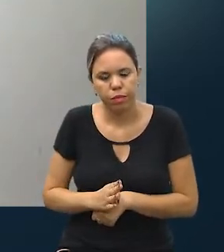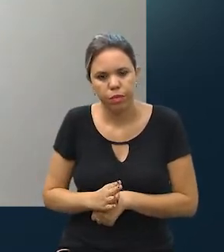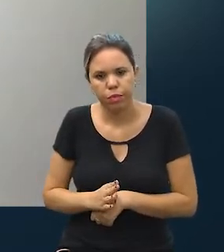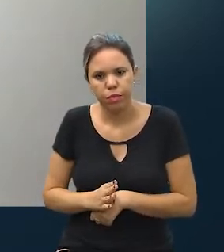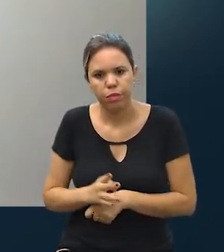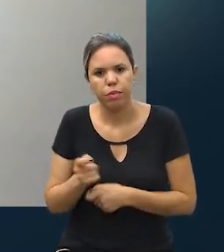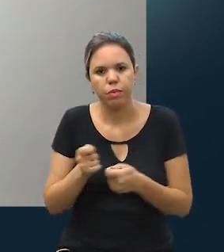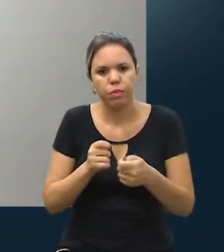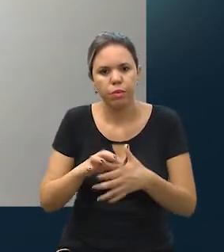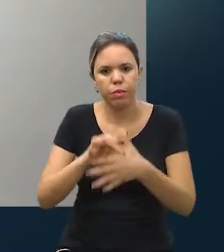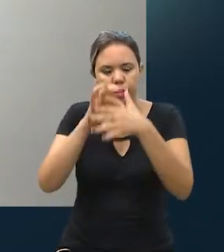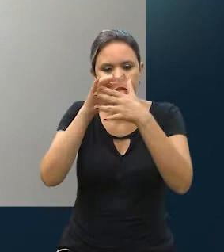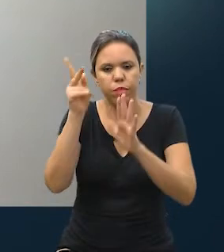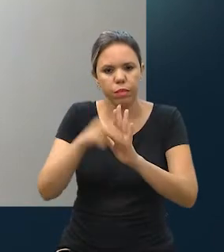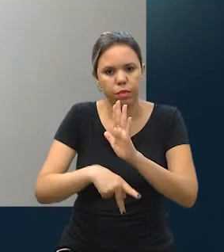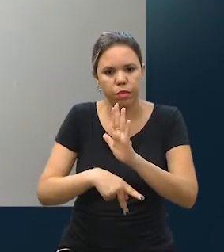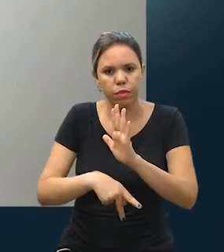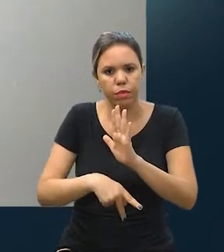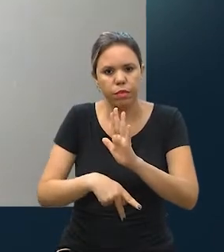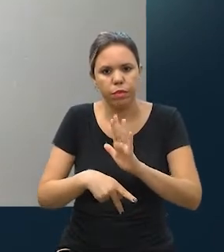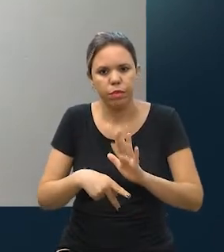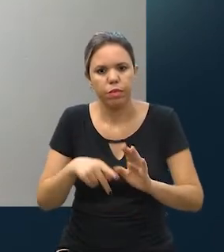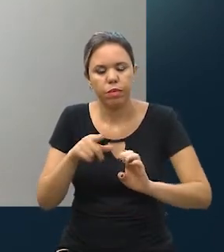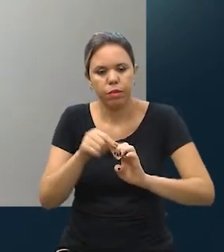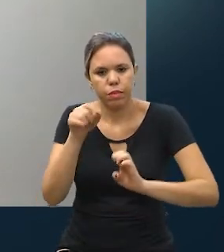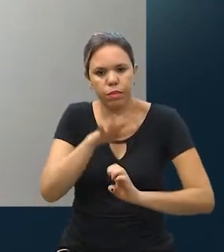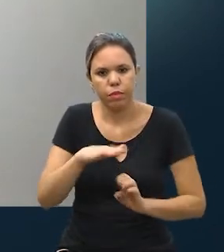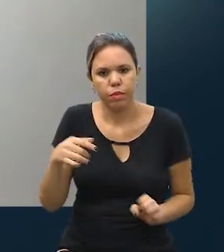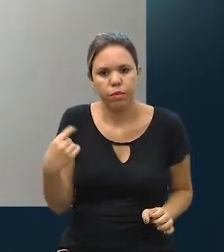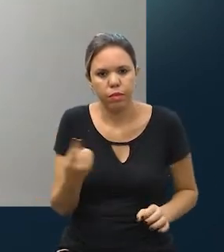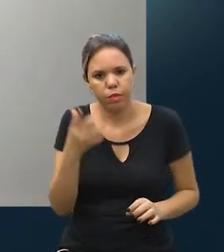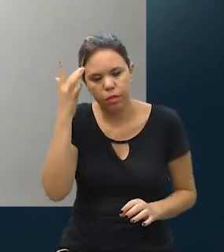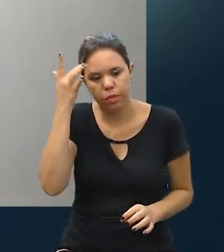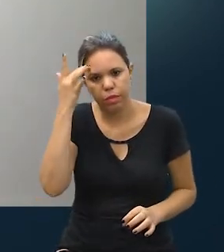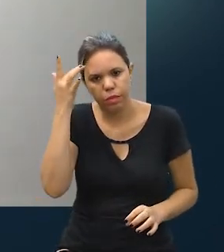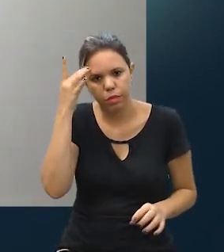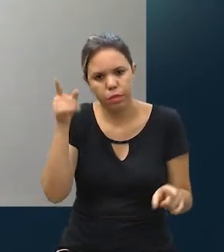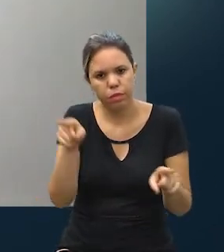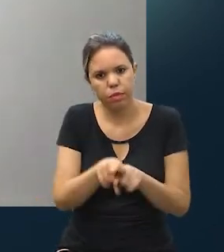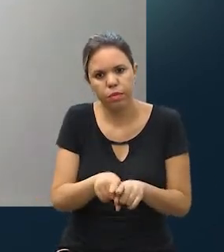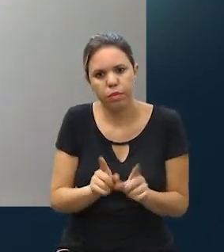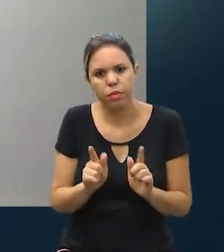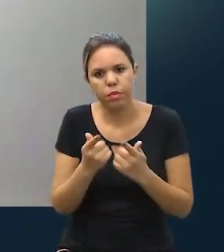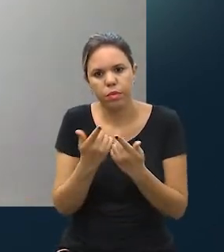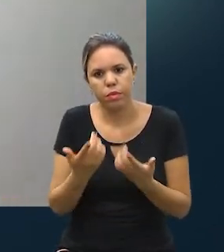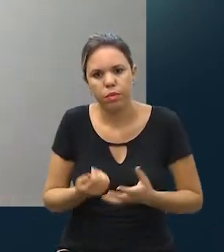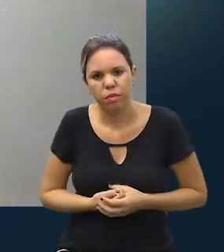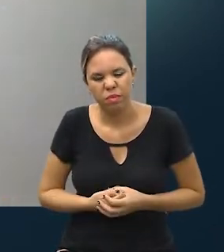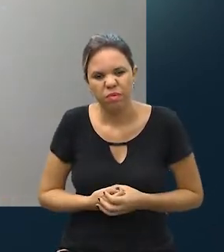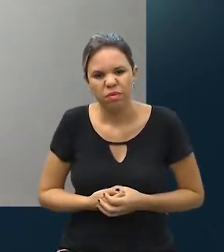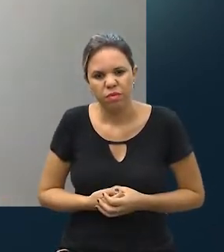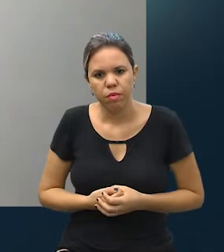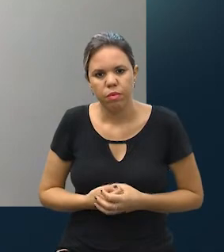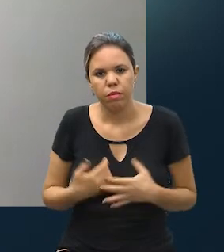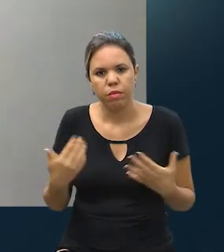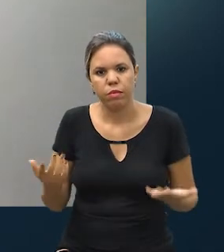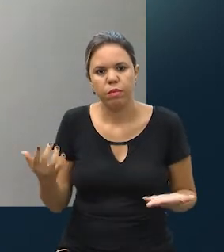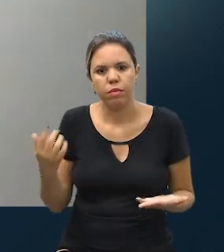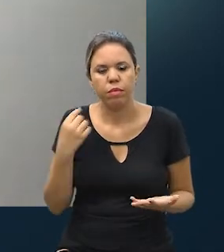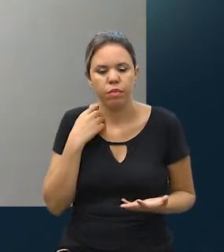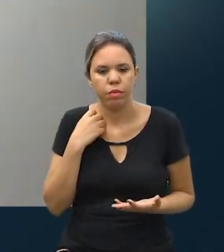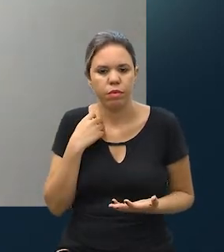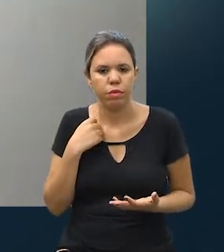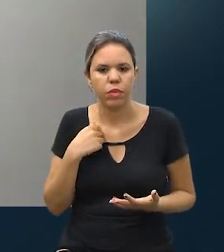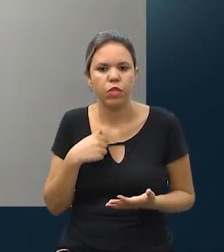está liderando esse projeto de empreendedorismo na maturidade também nesse grupo. E aí foi quando ela